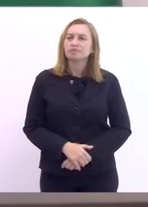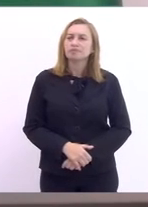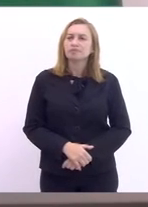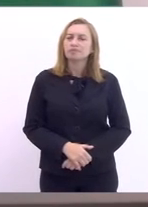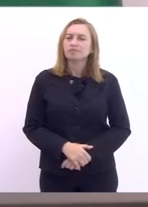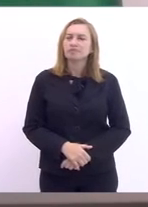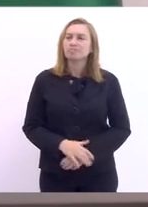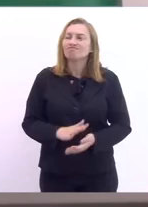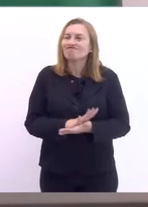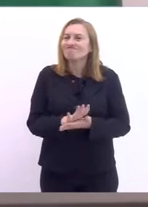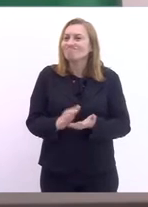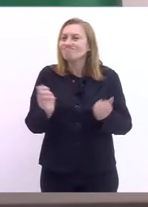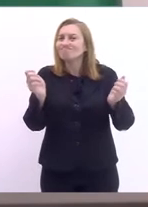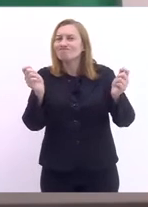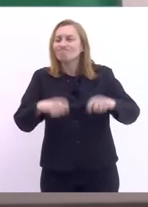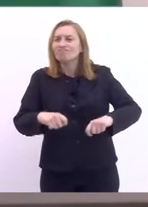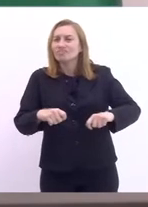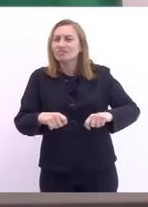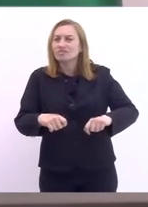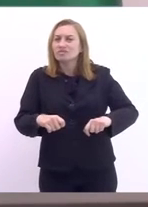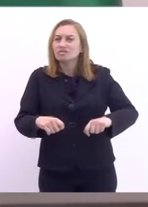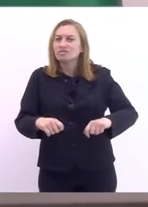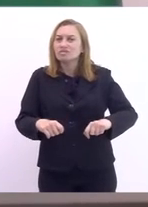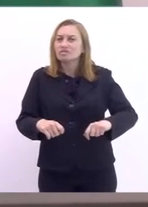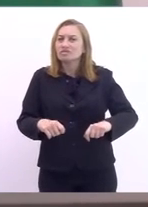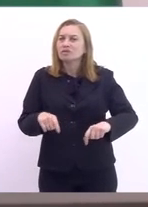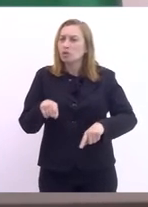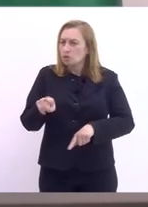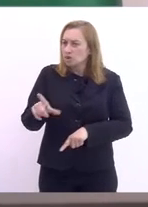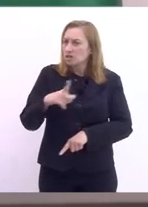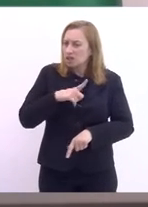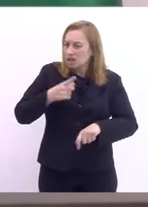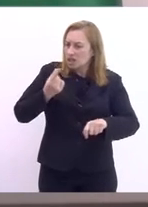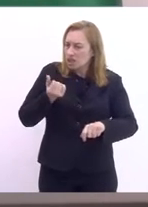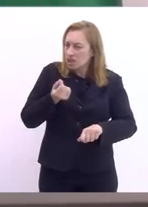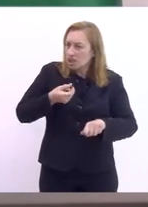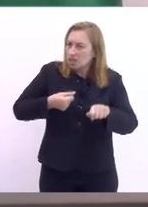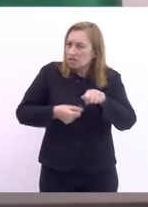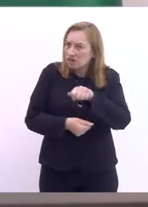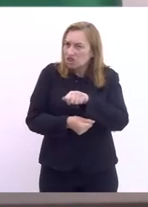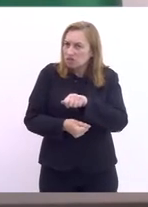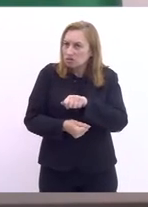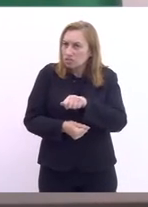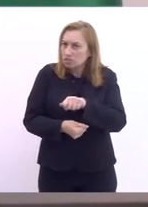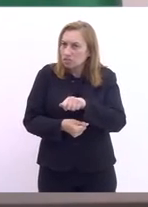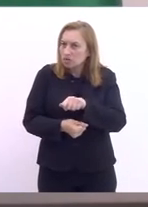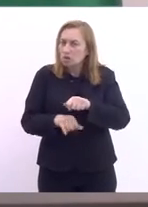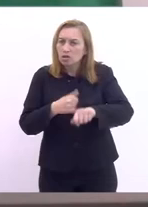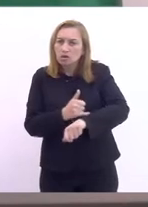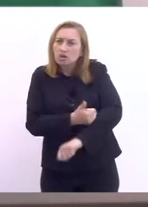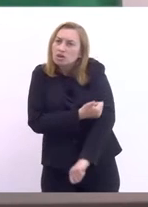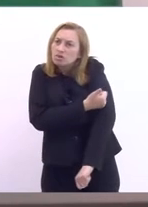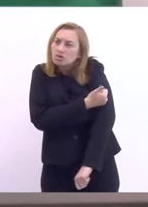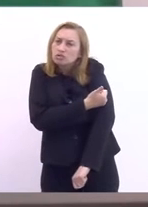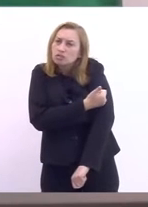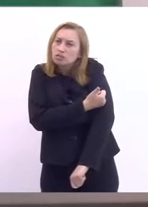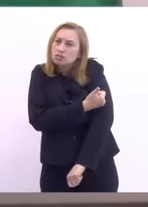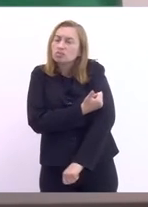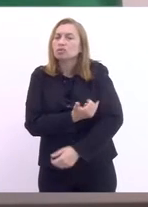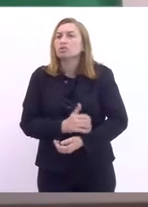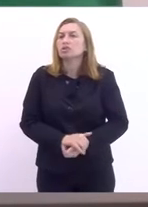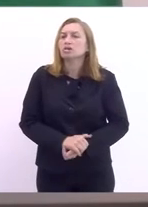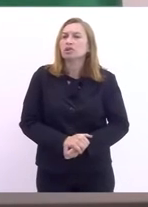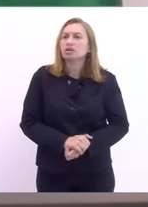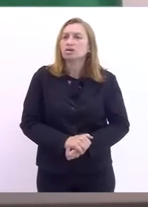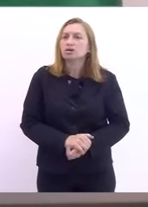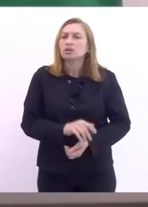à possibilidade de você ter investimentos de infraestrutura oriundos